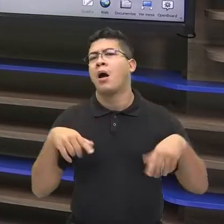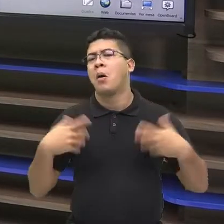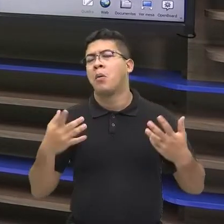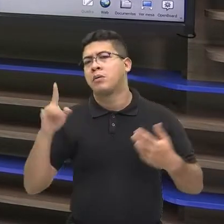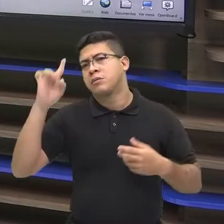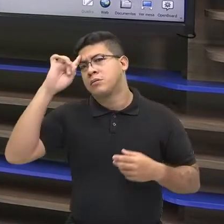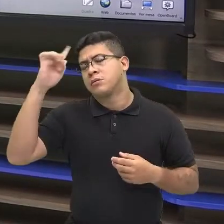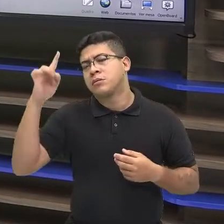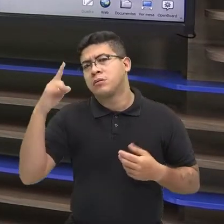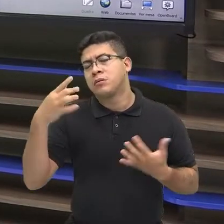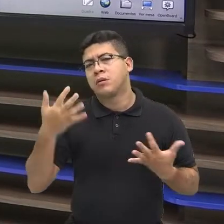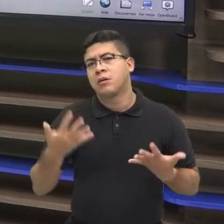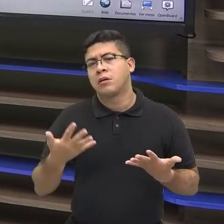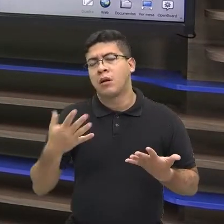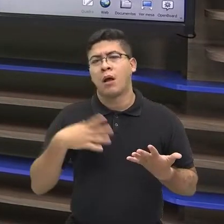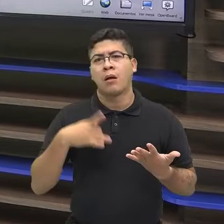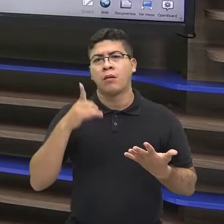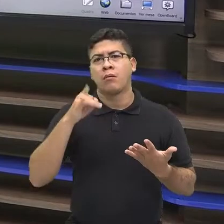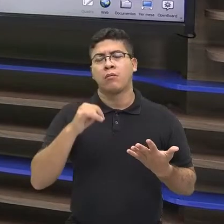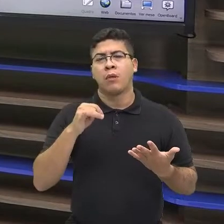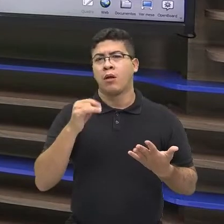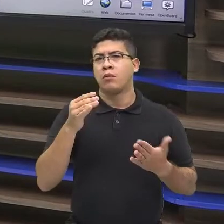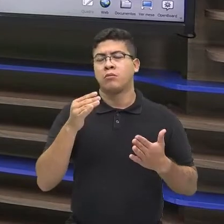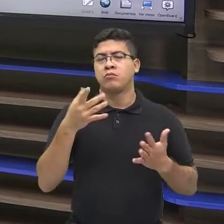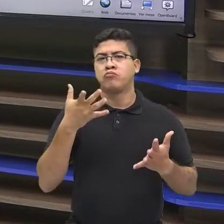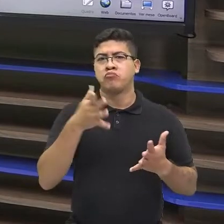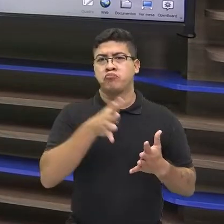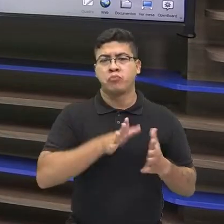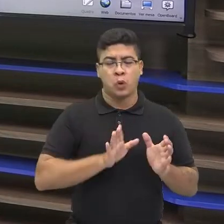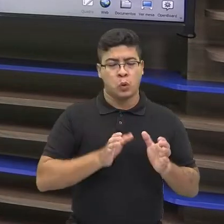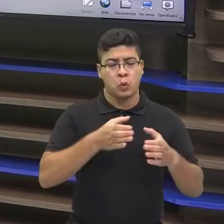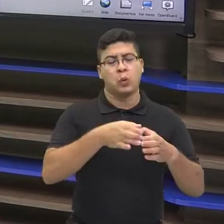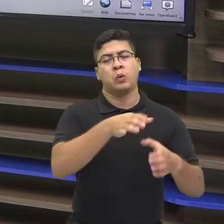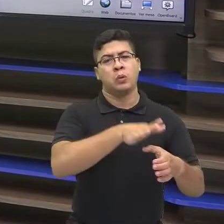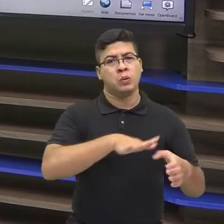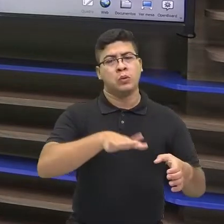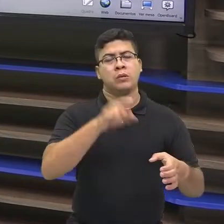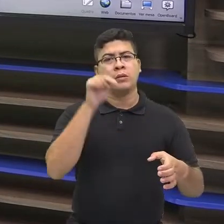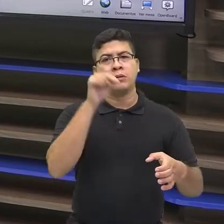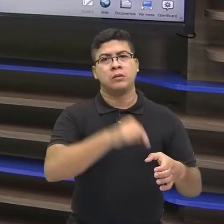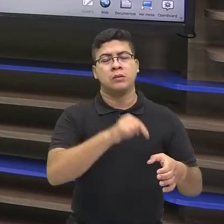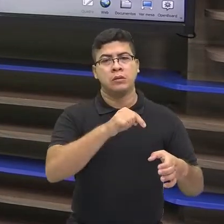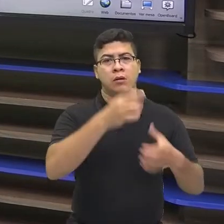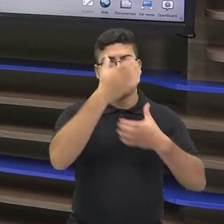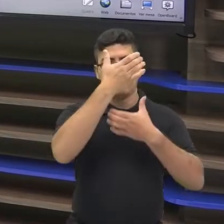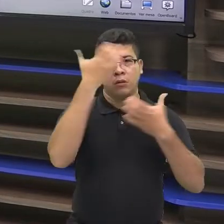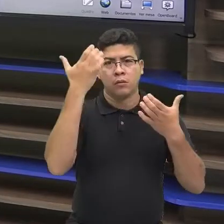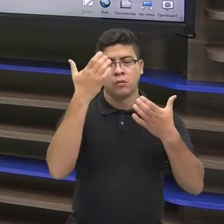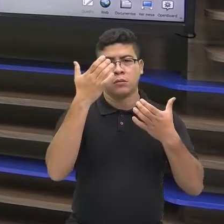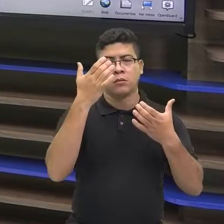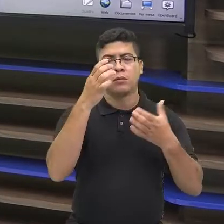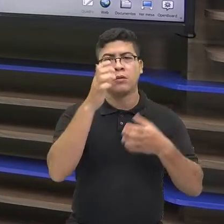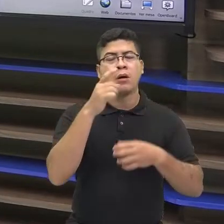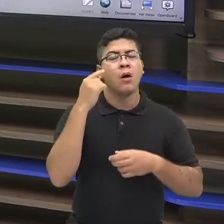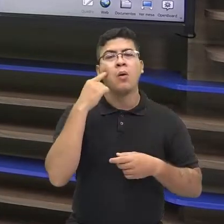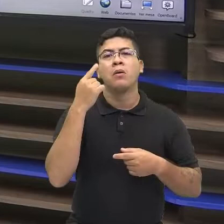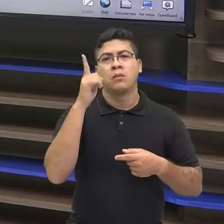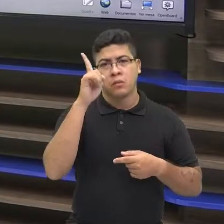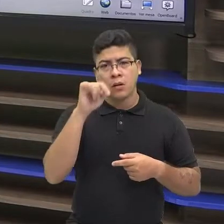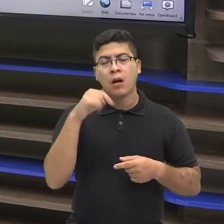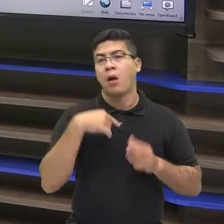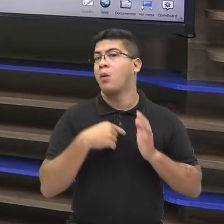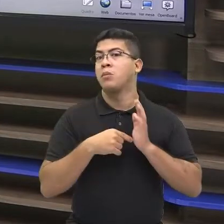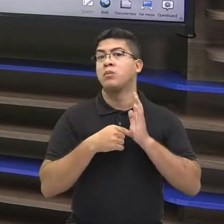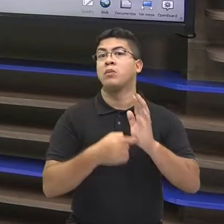ali dessas escolas, né, do cubismo, das vanguardas europeias? É justamente isso, mostrar